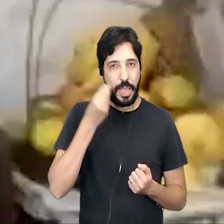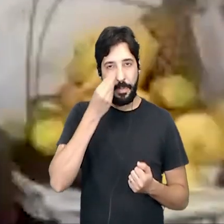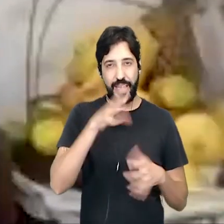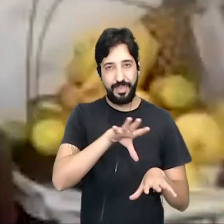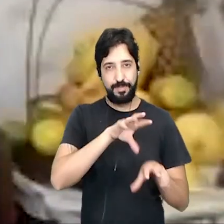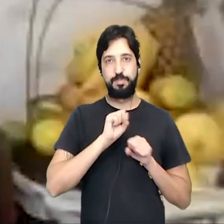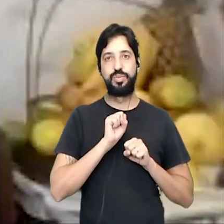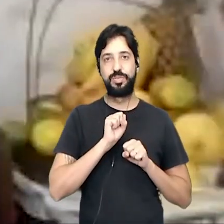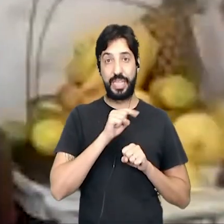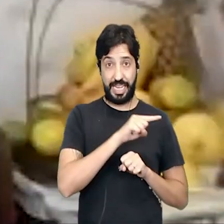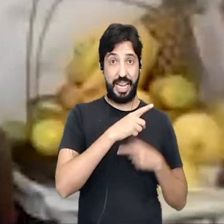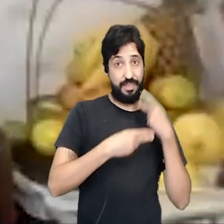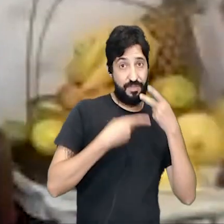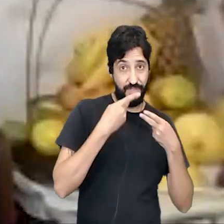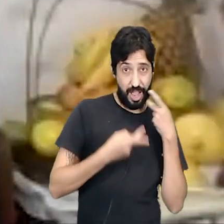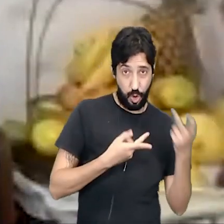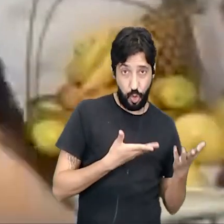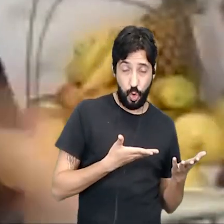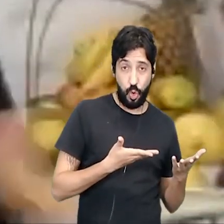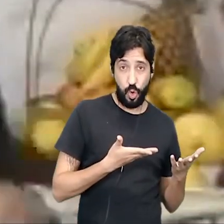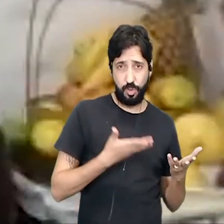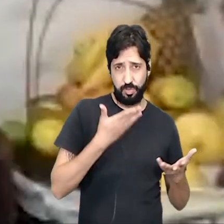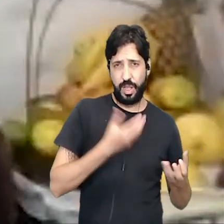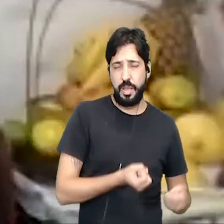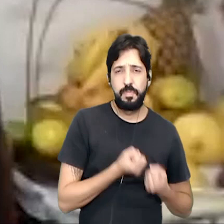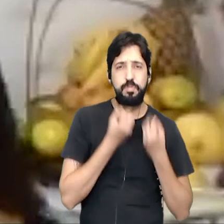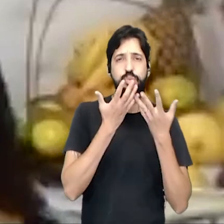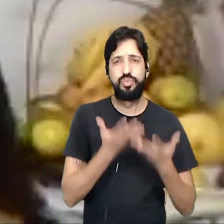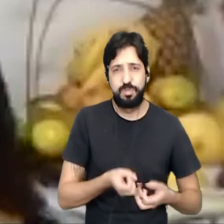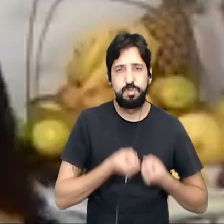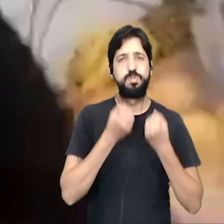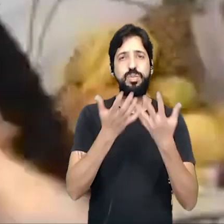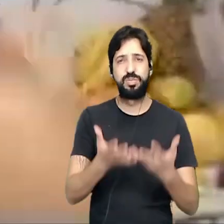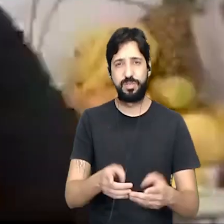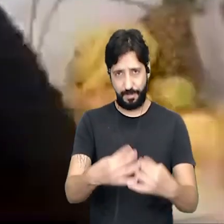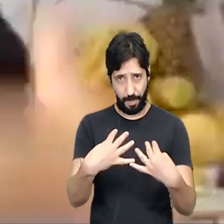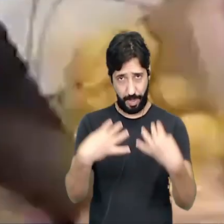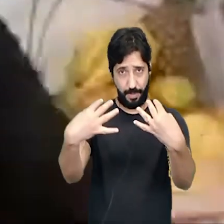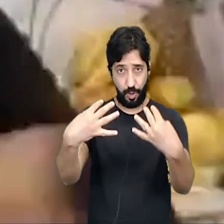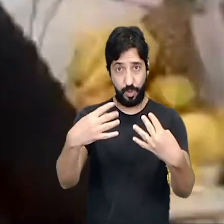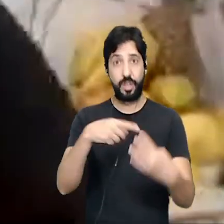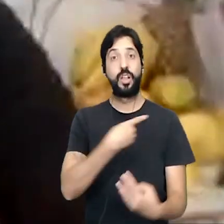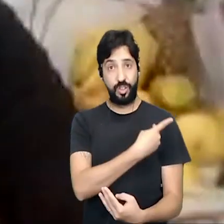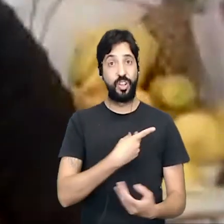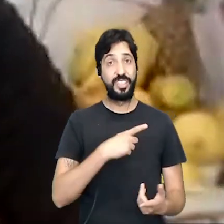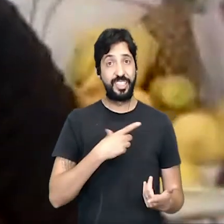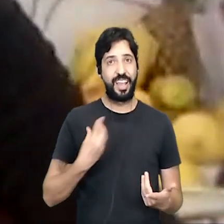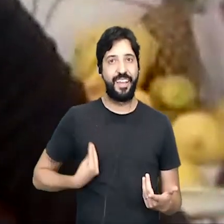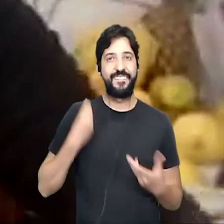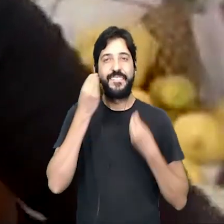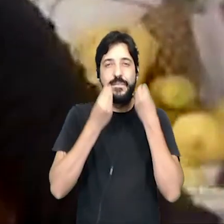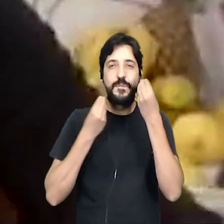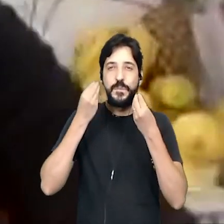do Ailton, ter vivido isso. Vivido o que ele estava falando. Ele estava discursando e falando com o público sobre o tempo do